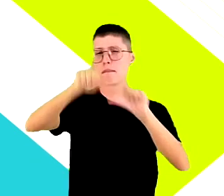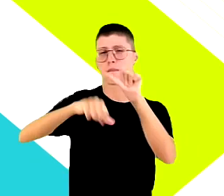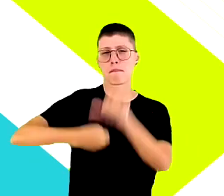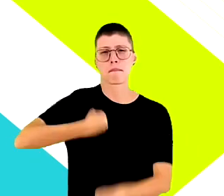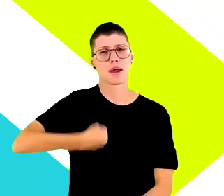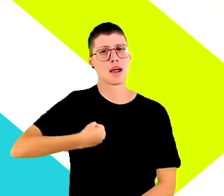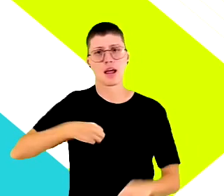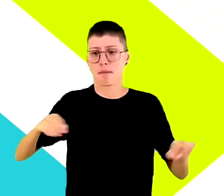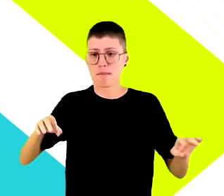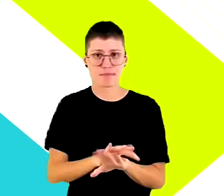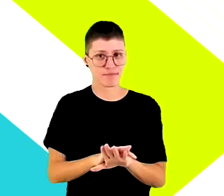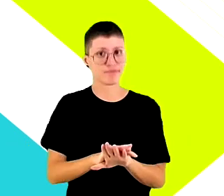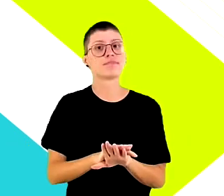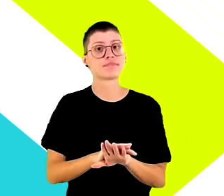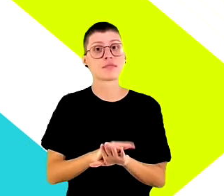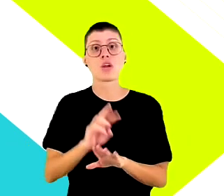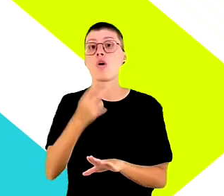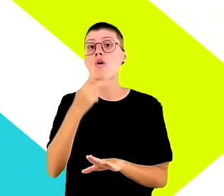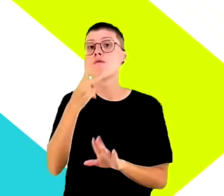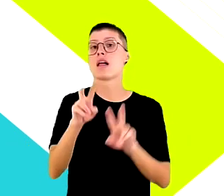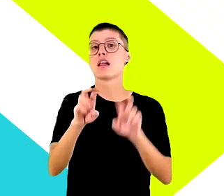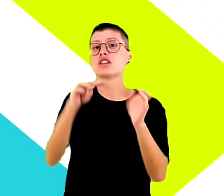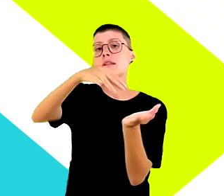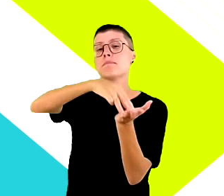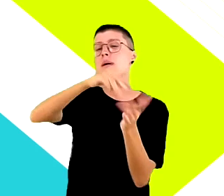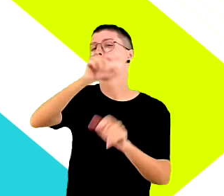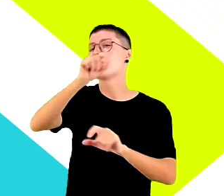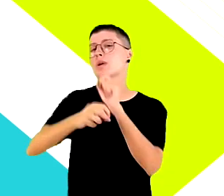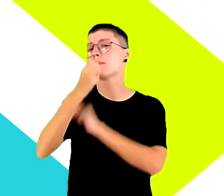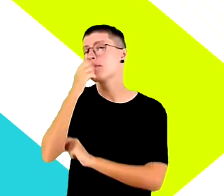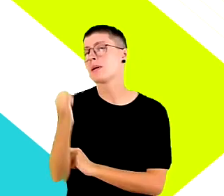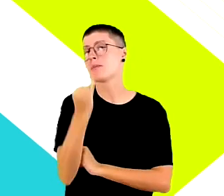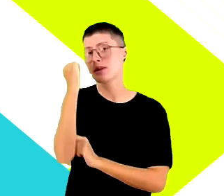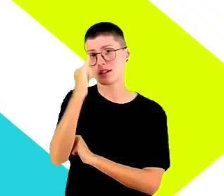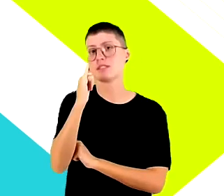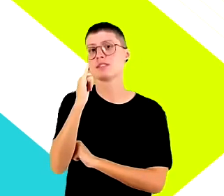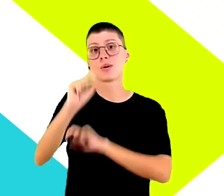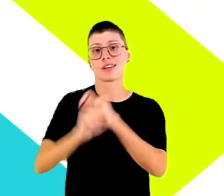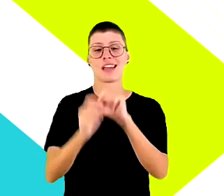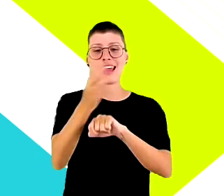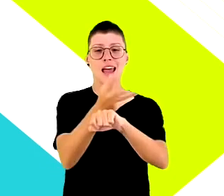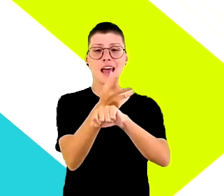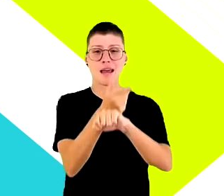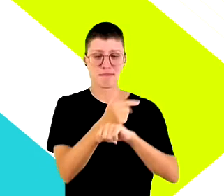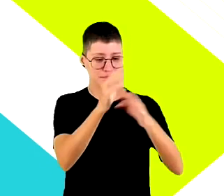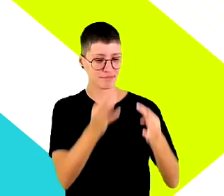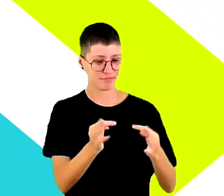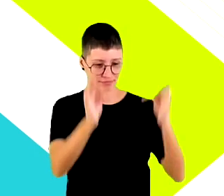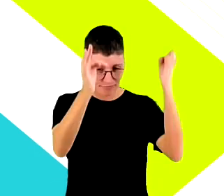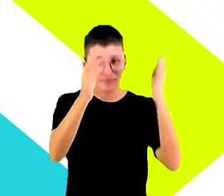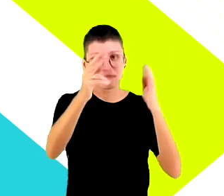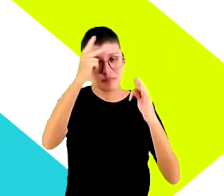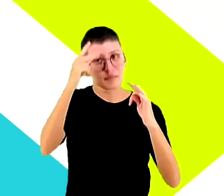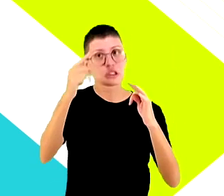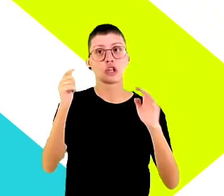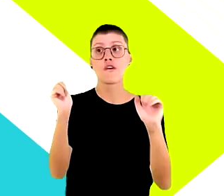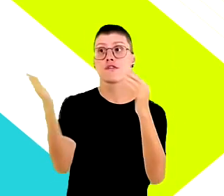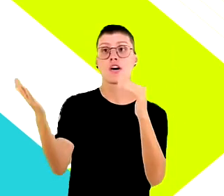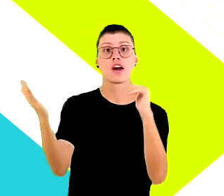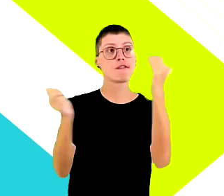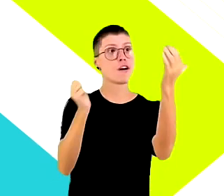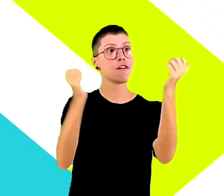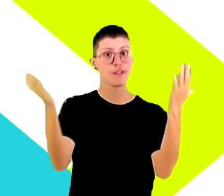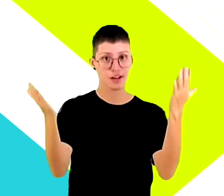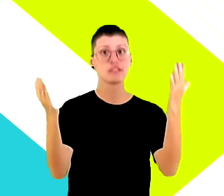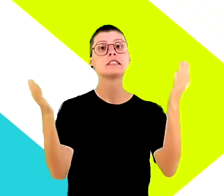gente fala do tripé, tem um tripé muito importante que é soft skills. Essas pessoas vêm de lugares diferentes, portanto, trabalhar